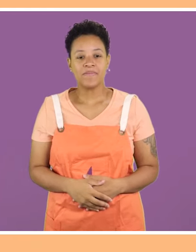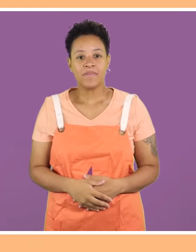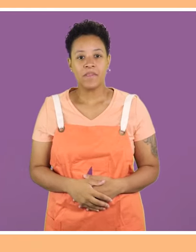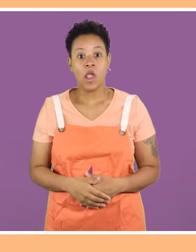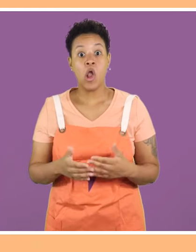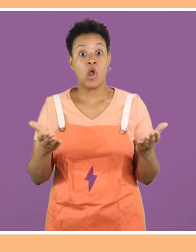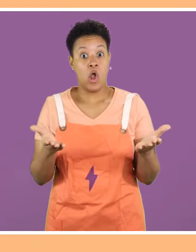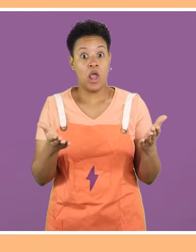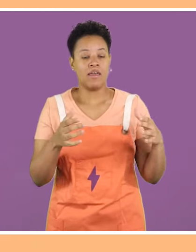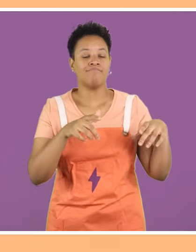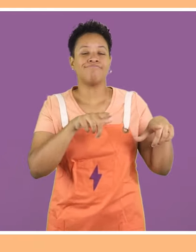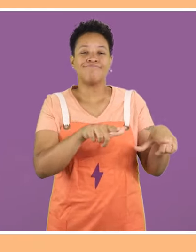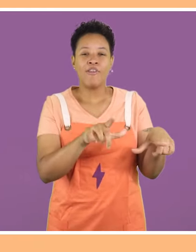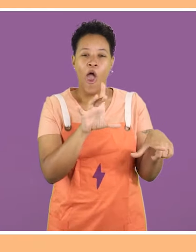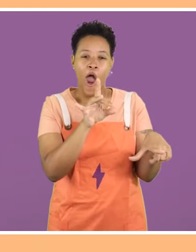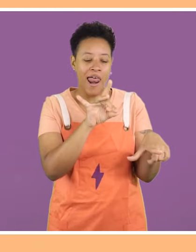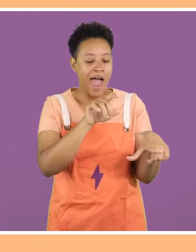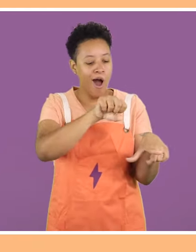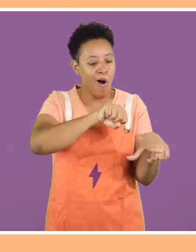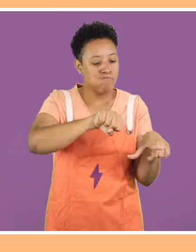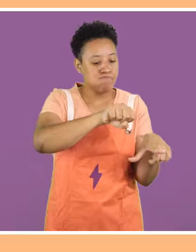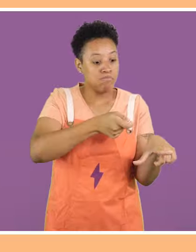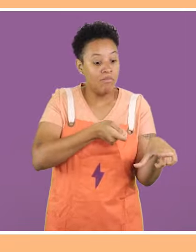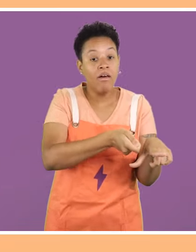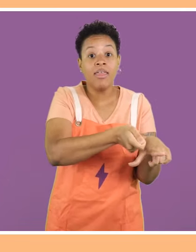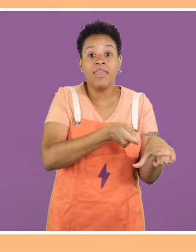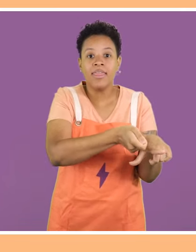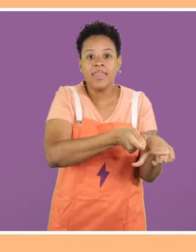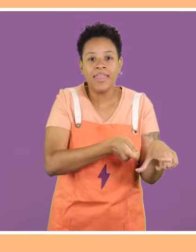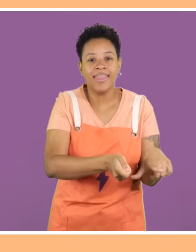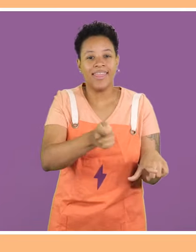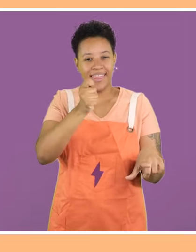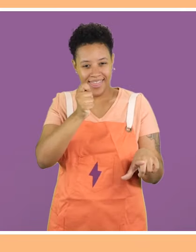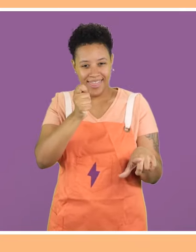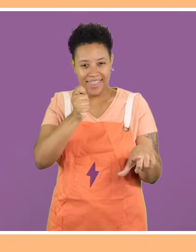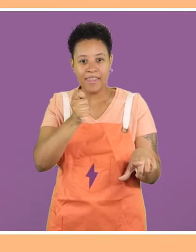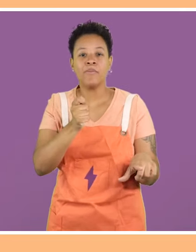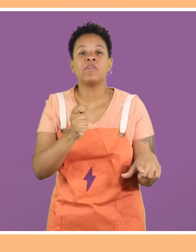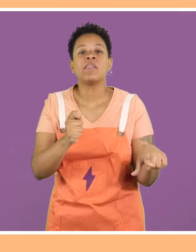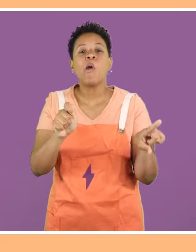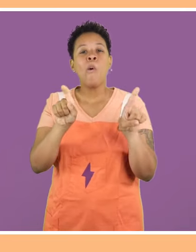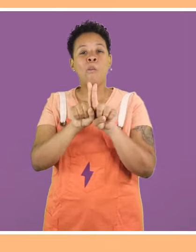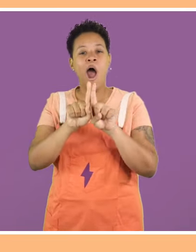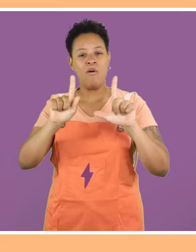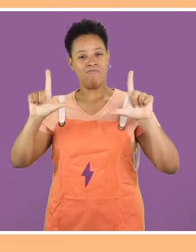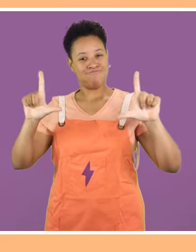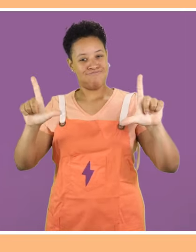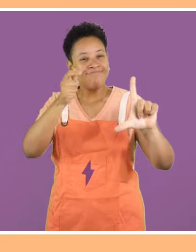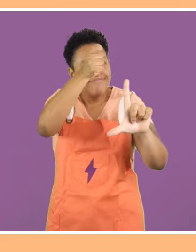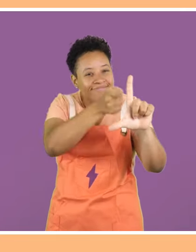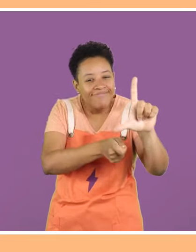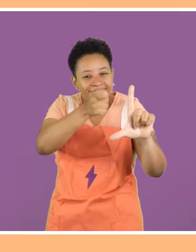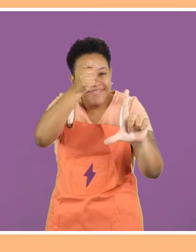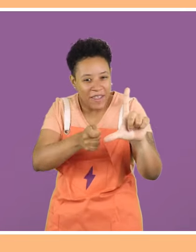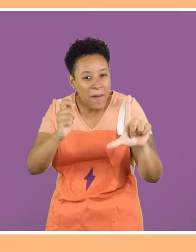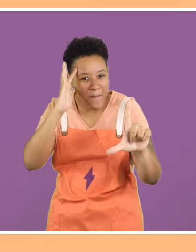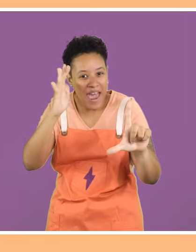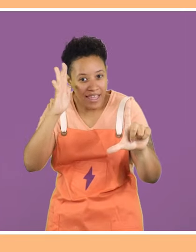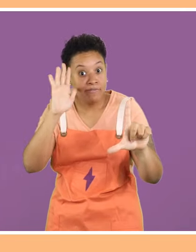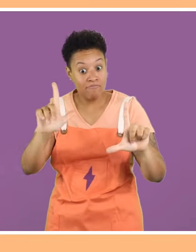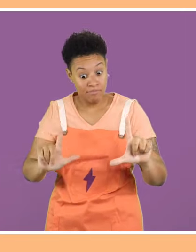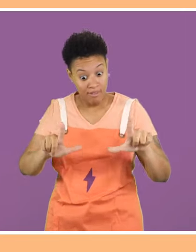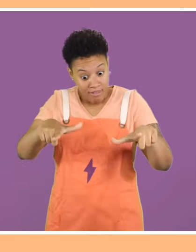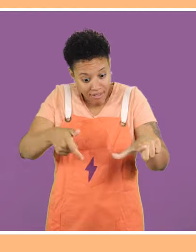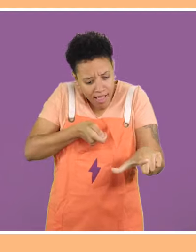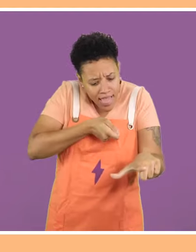Passe o rolinho na cola como se fosse pintar uma parede. Espalhe bem a cola nele. Agora,